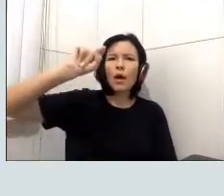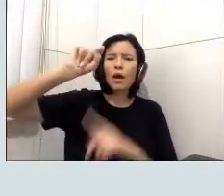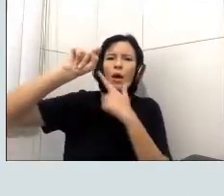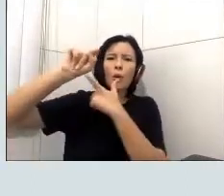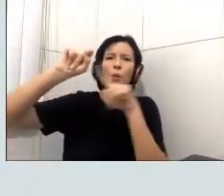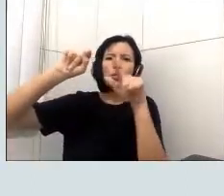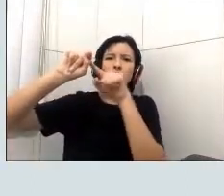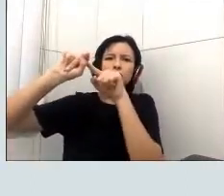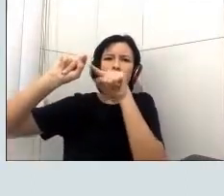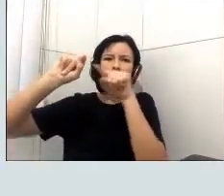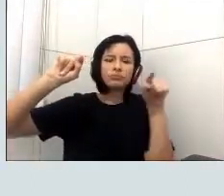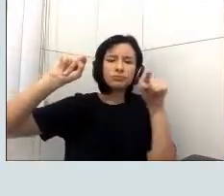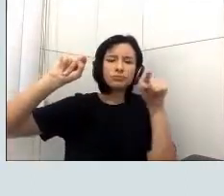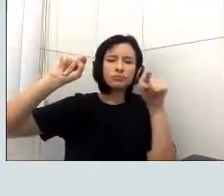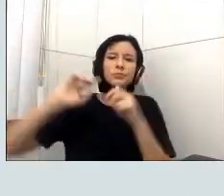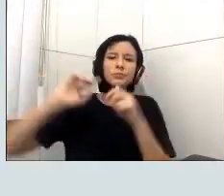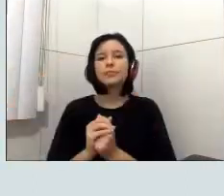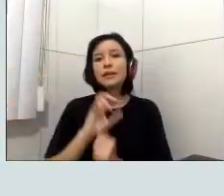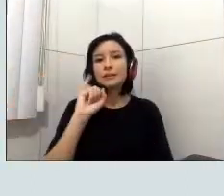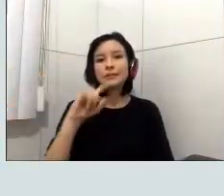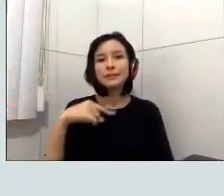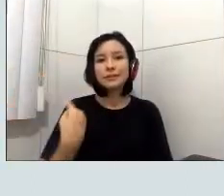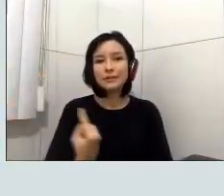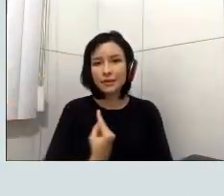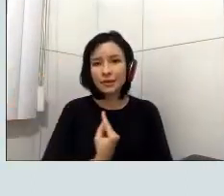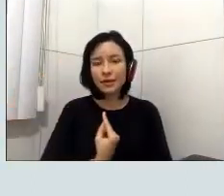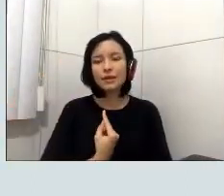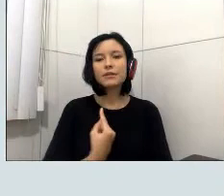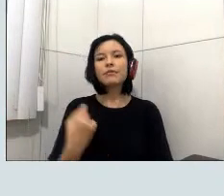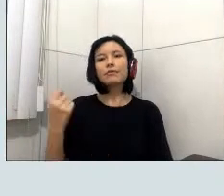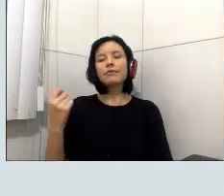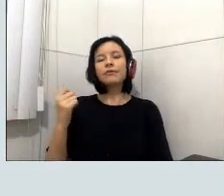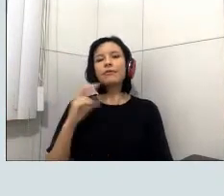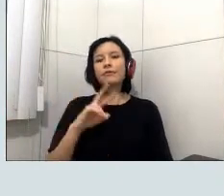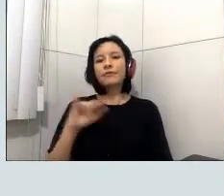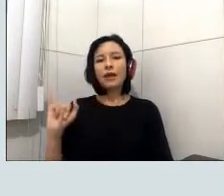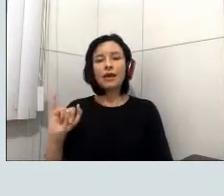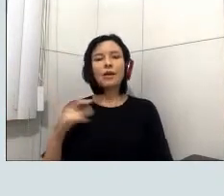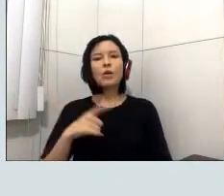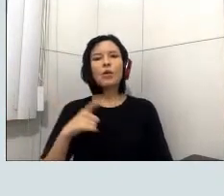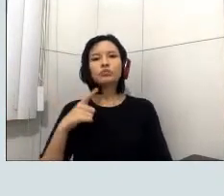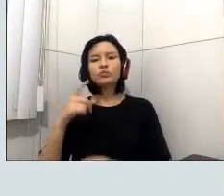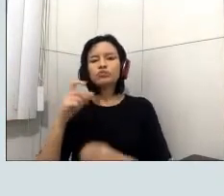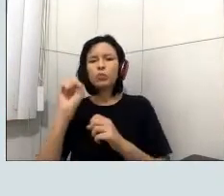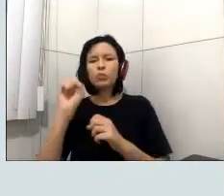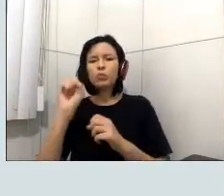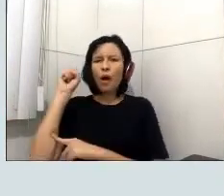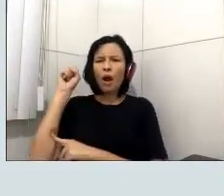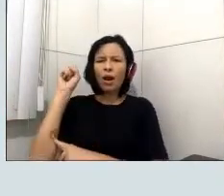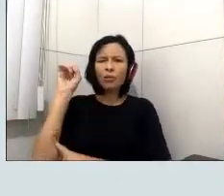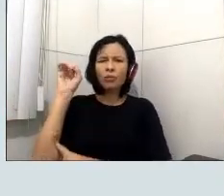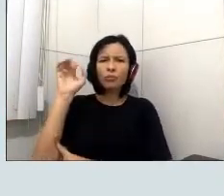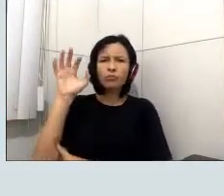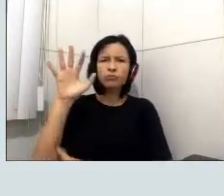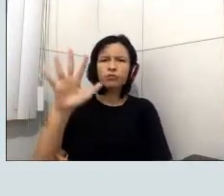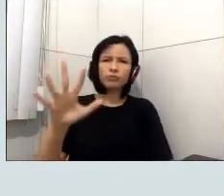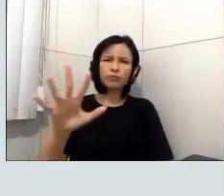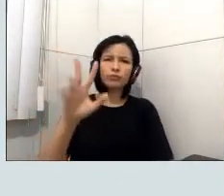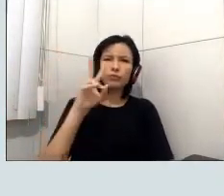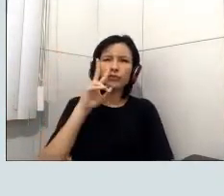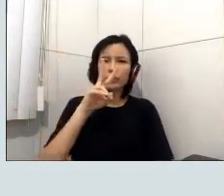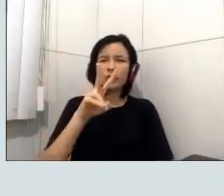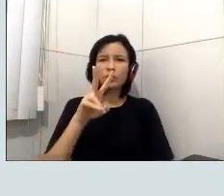outro. Se a gente for ligar uma luz bem forte nessas duas retas,